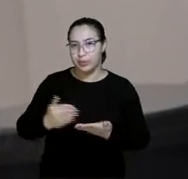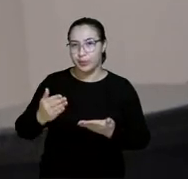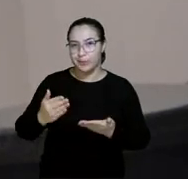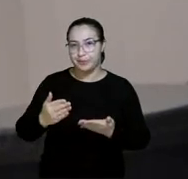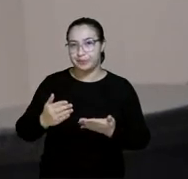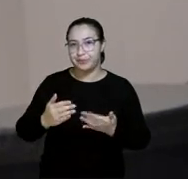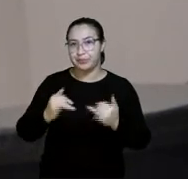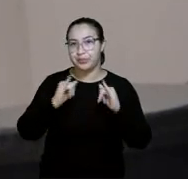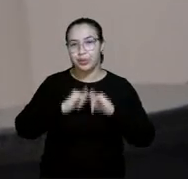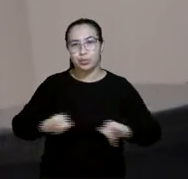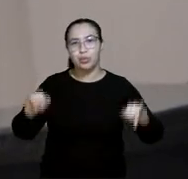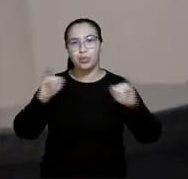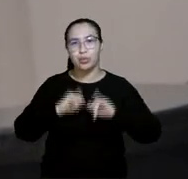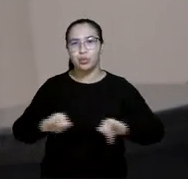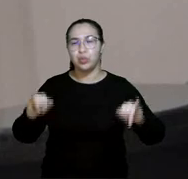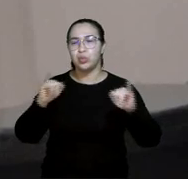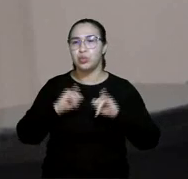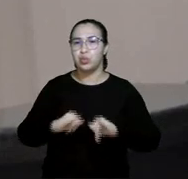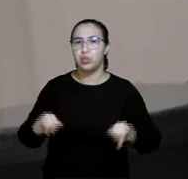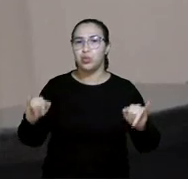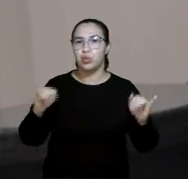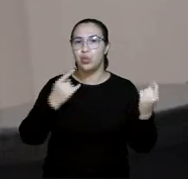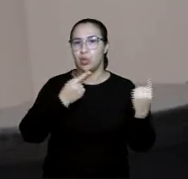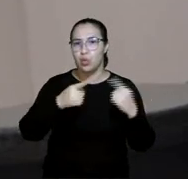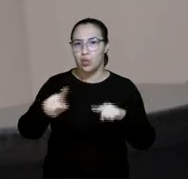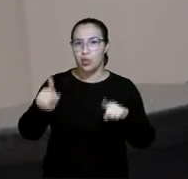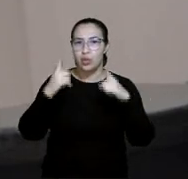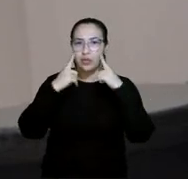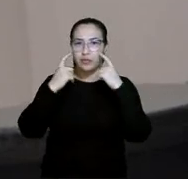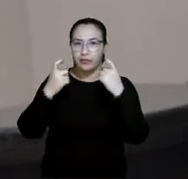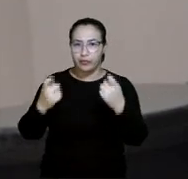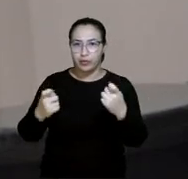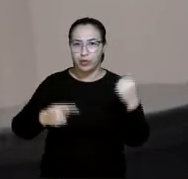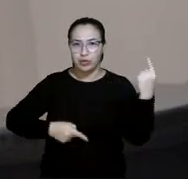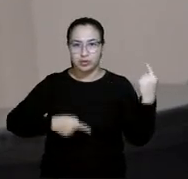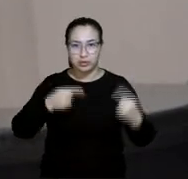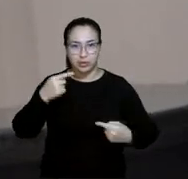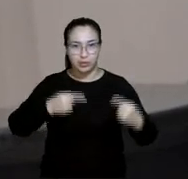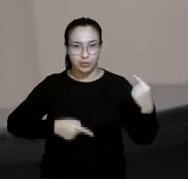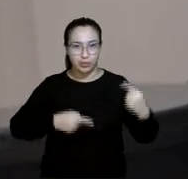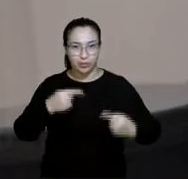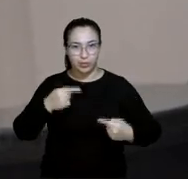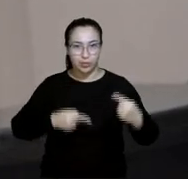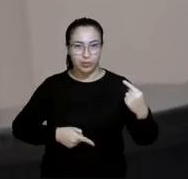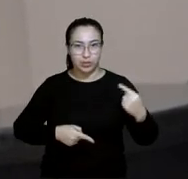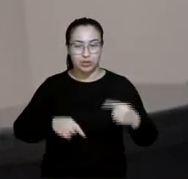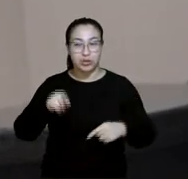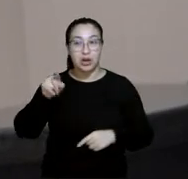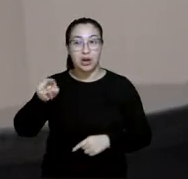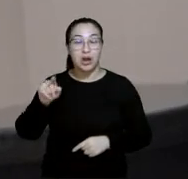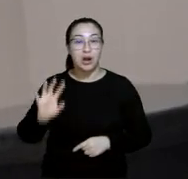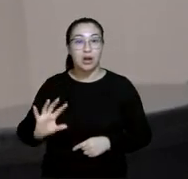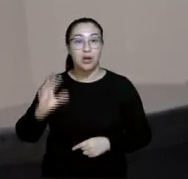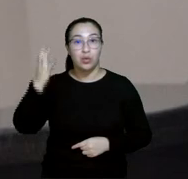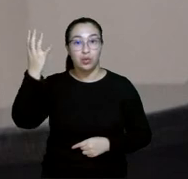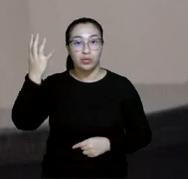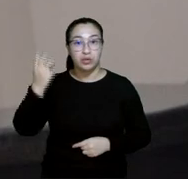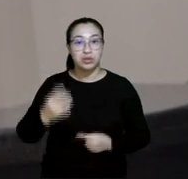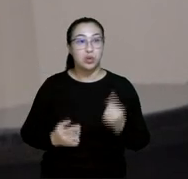campanha que justamente combate a violência política de gênero, ela é surpreendida por um